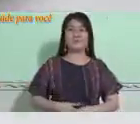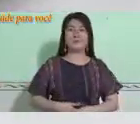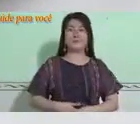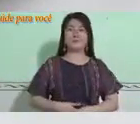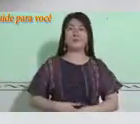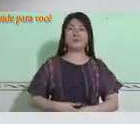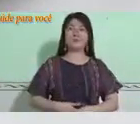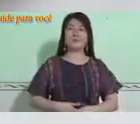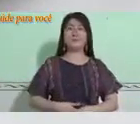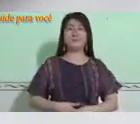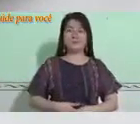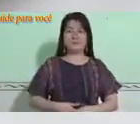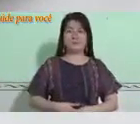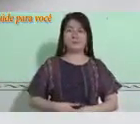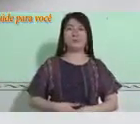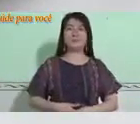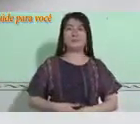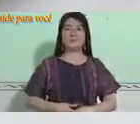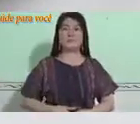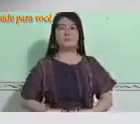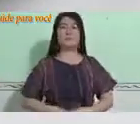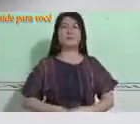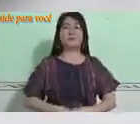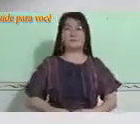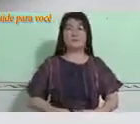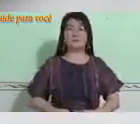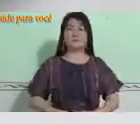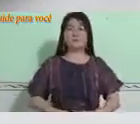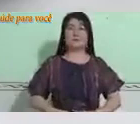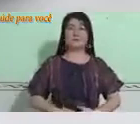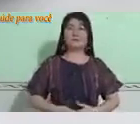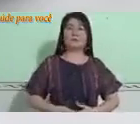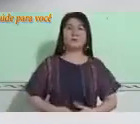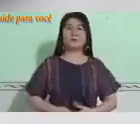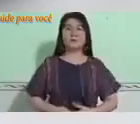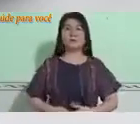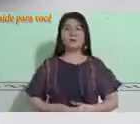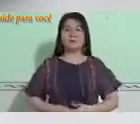Entenda o que é acupuntura e para que serve. 3.TE acento agudo